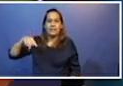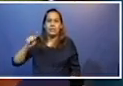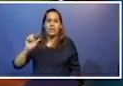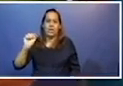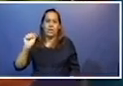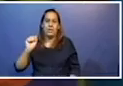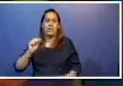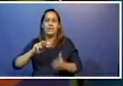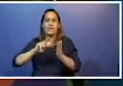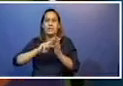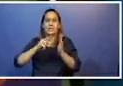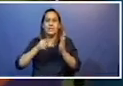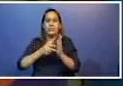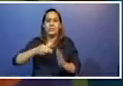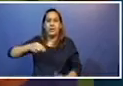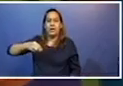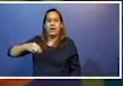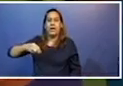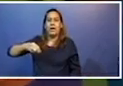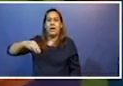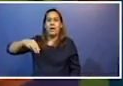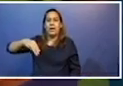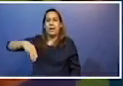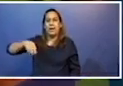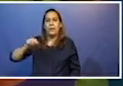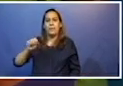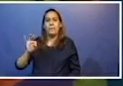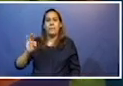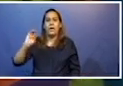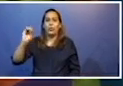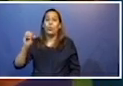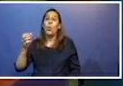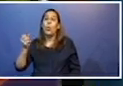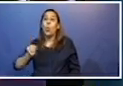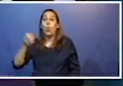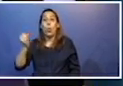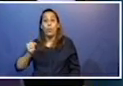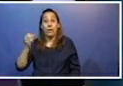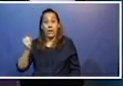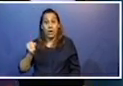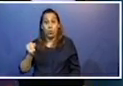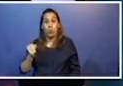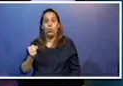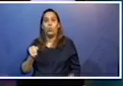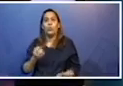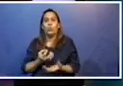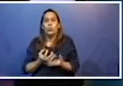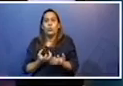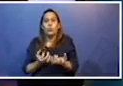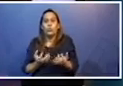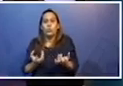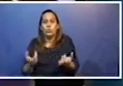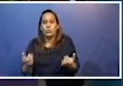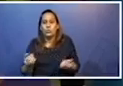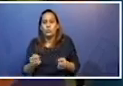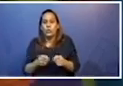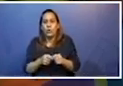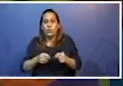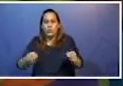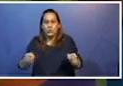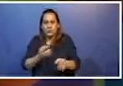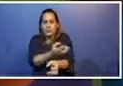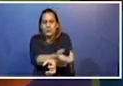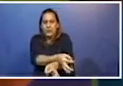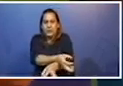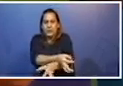significa mato branco, por causa da aparência esbranquiçada da vegetação durante o período da